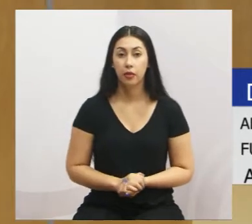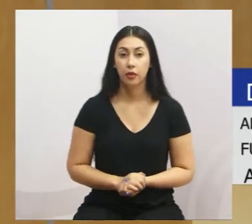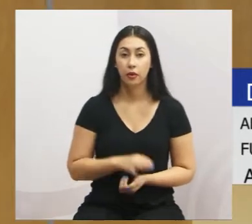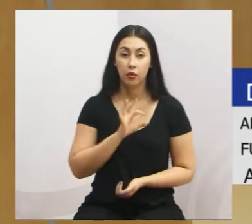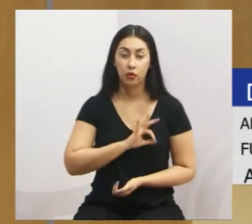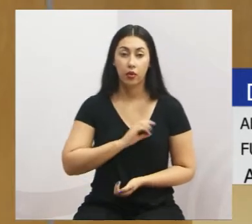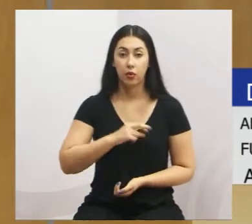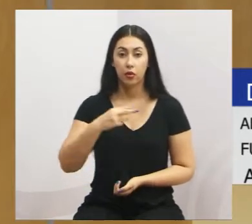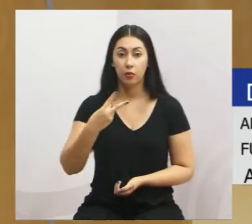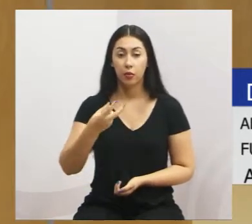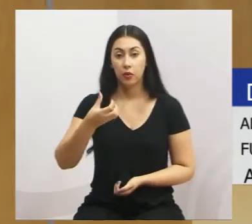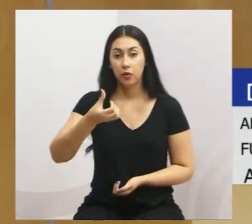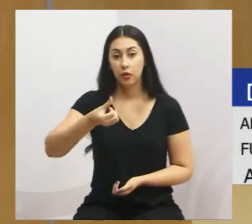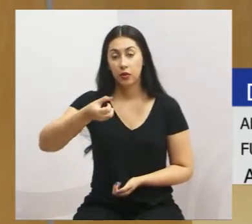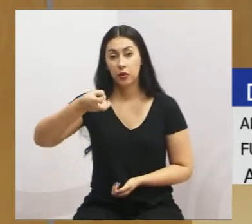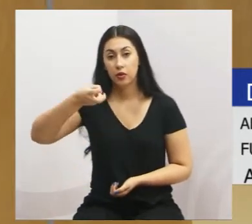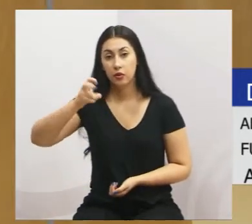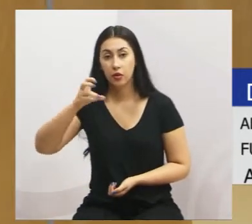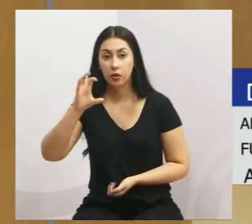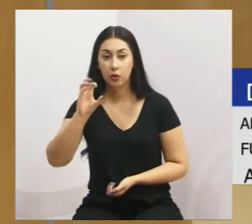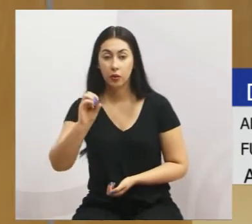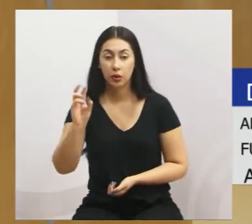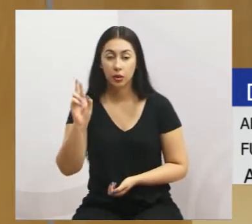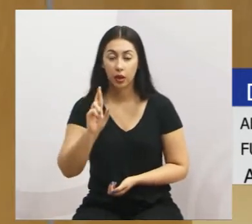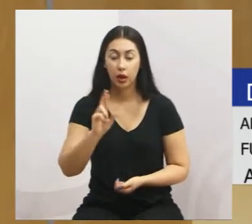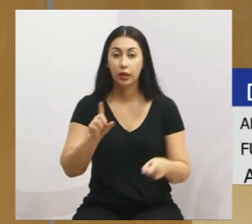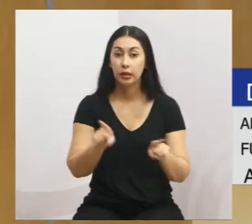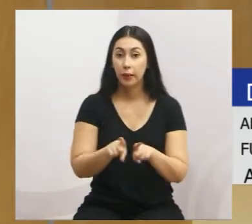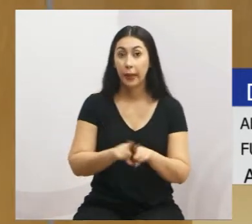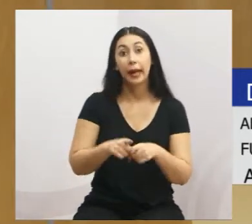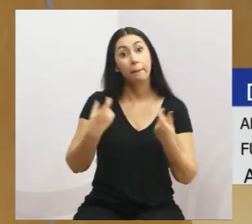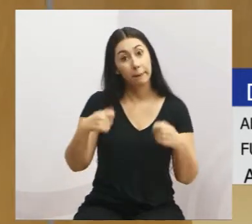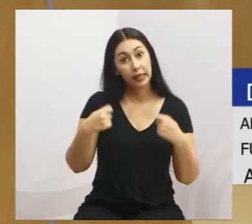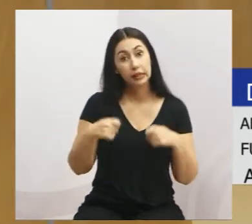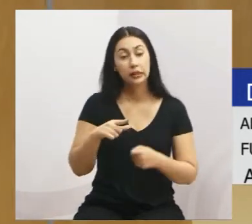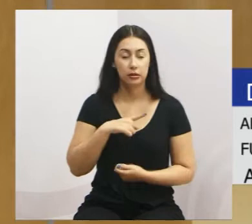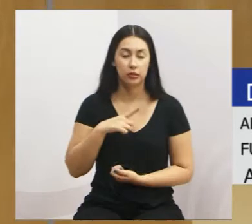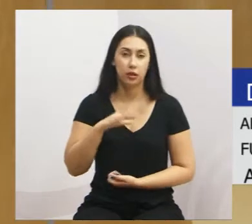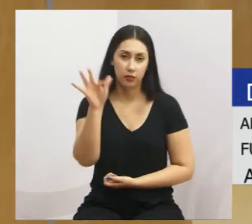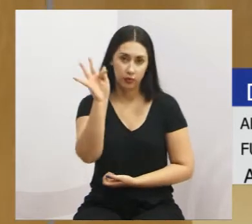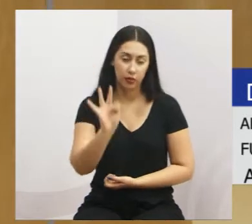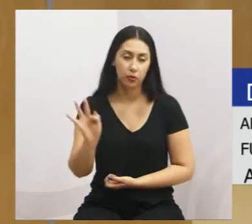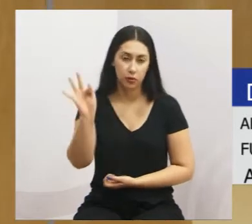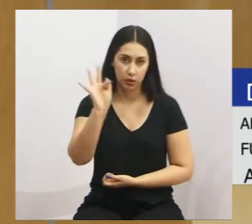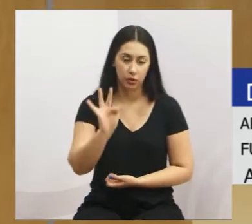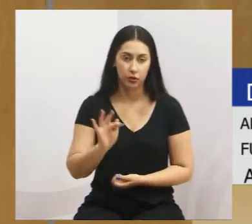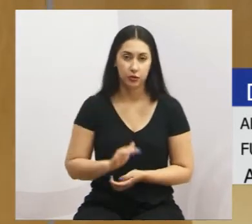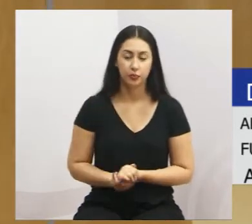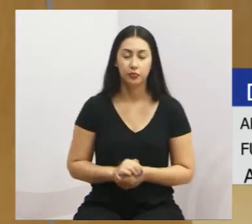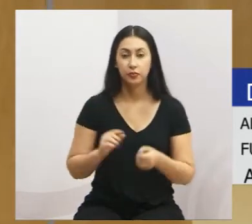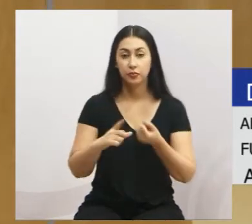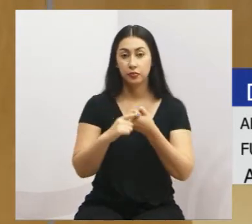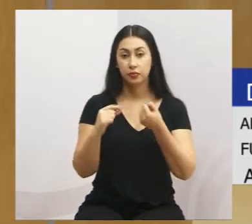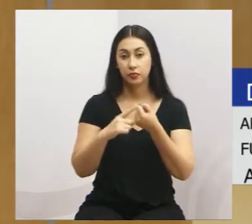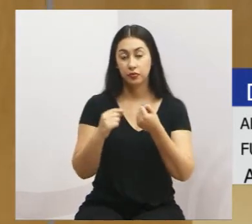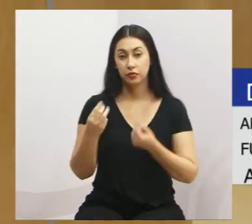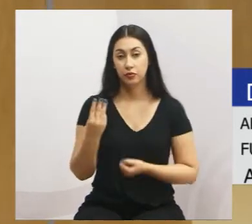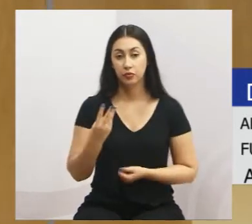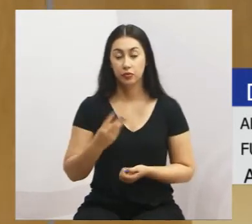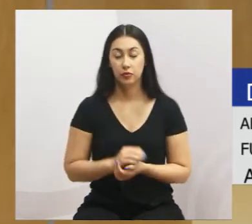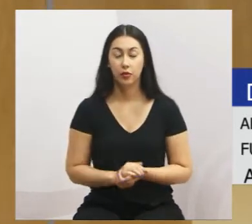R$ 6.250,16. E também tem um pré-requisito de curso superior. Artigo 3º. A Lei